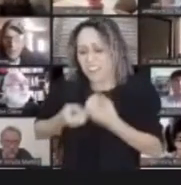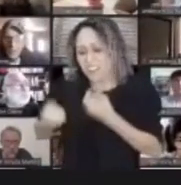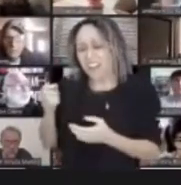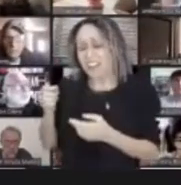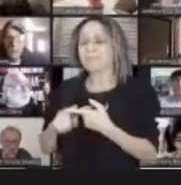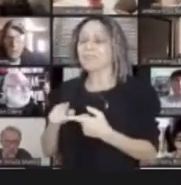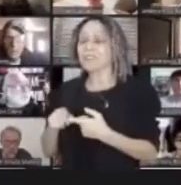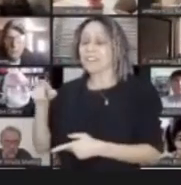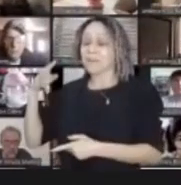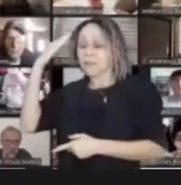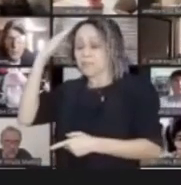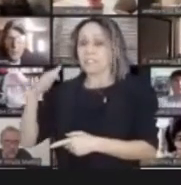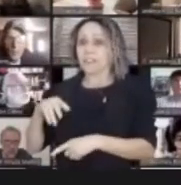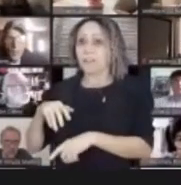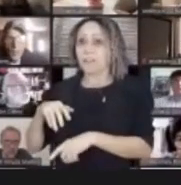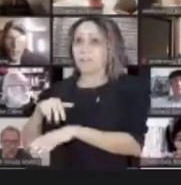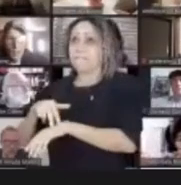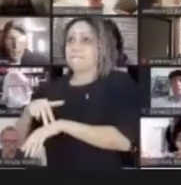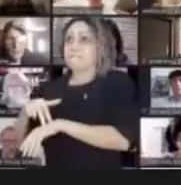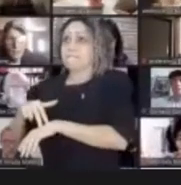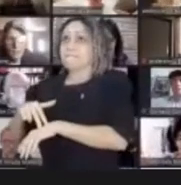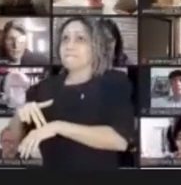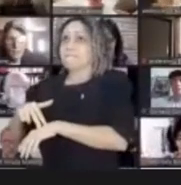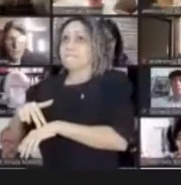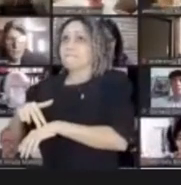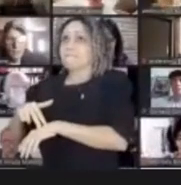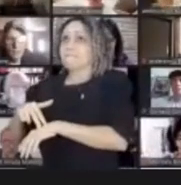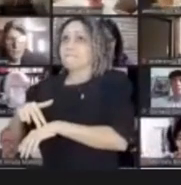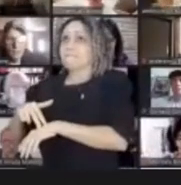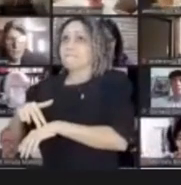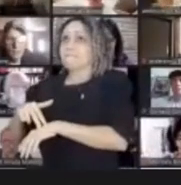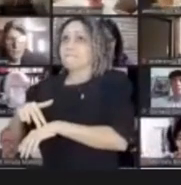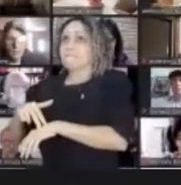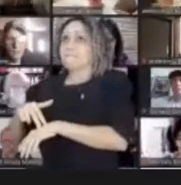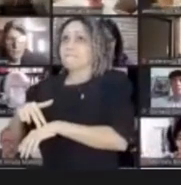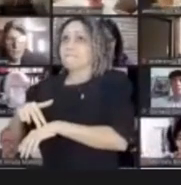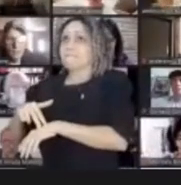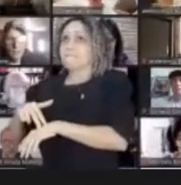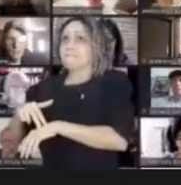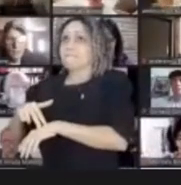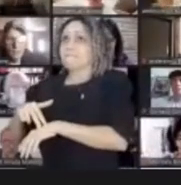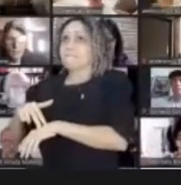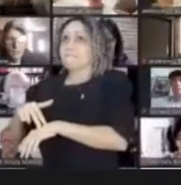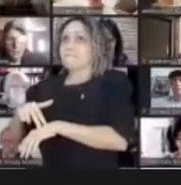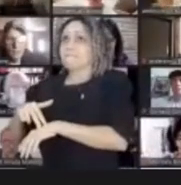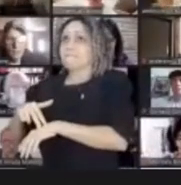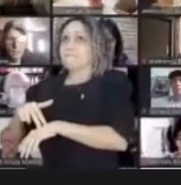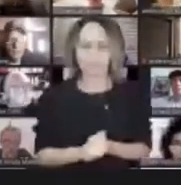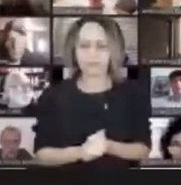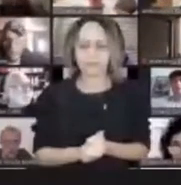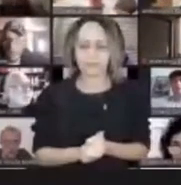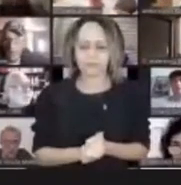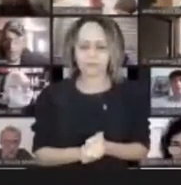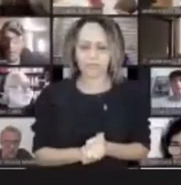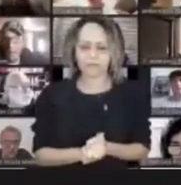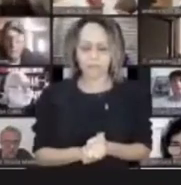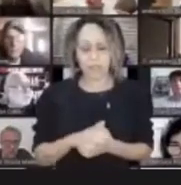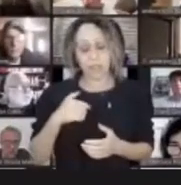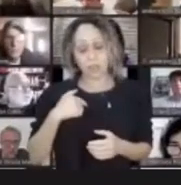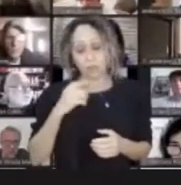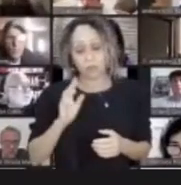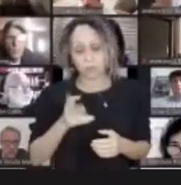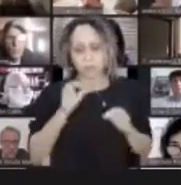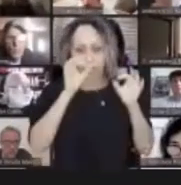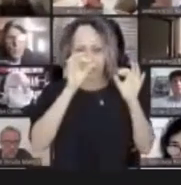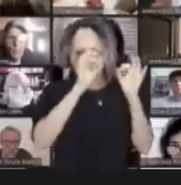base eleitoral deles. E, terminando, agradecendo a oportunidade de estar falando, estou aqui assistindo, vou continuar assistindo. E vamos